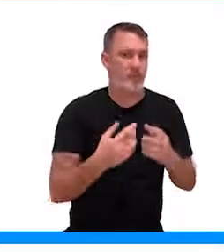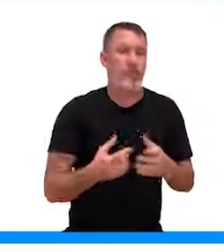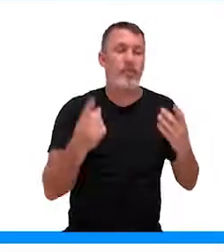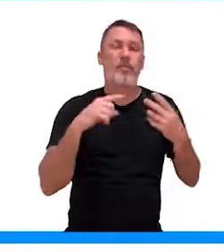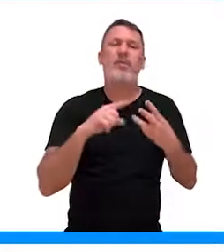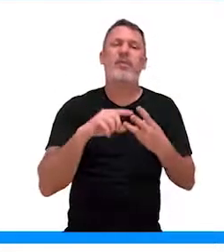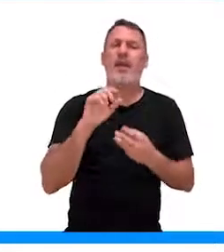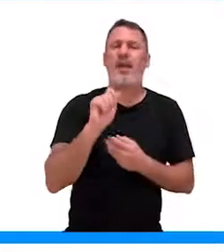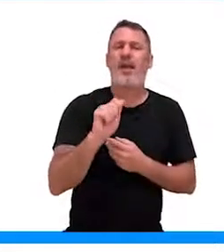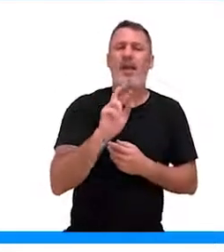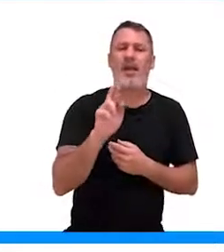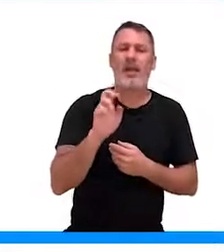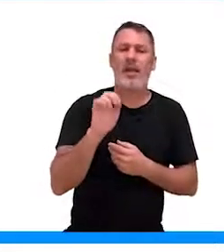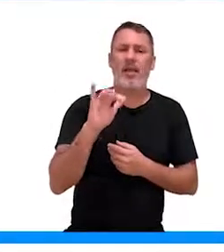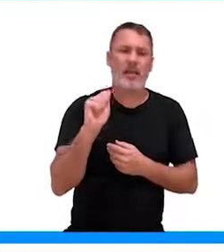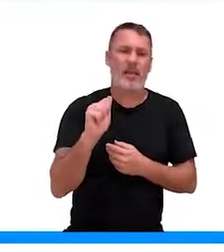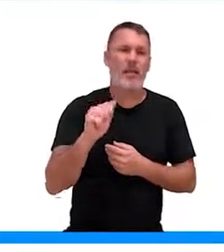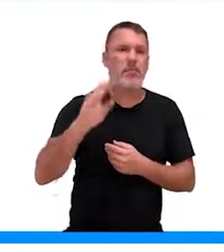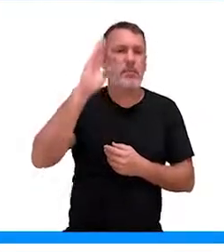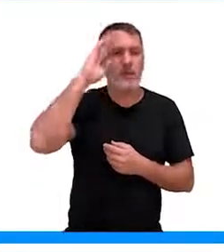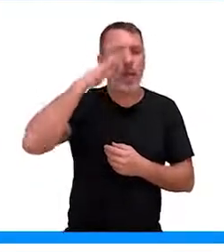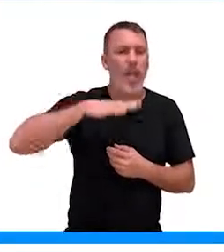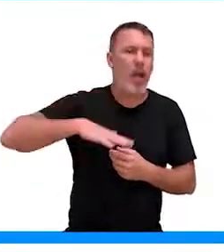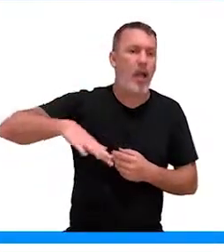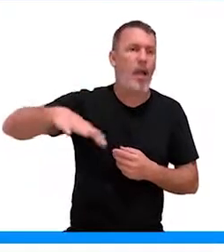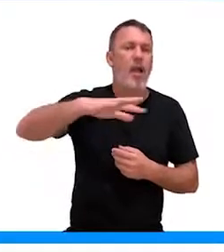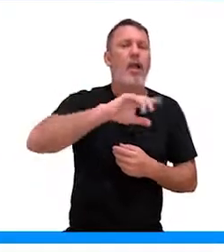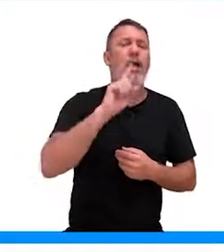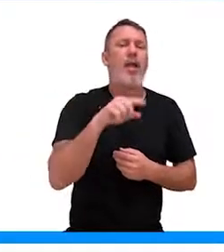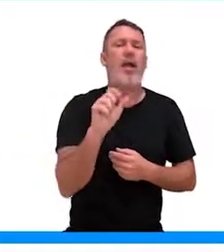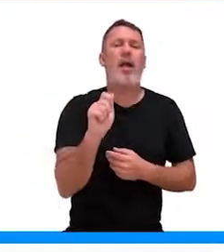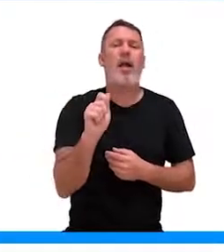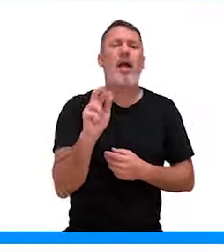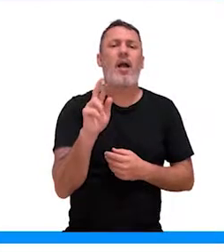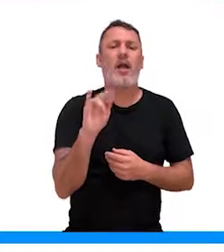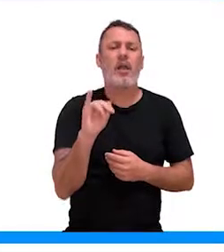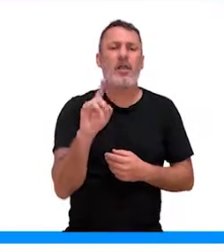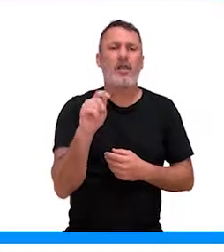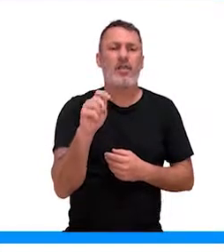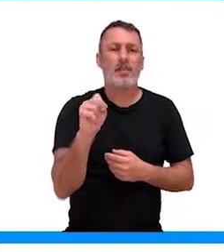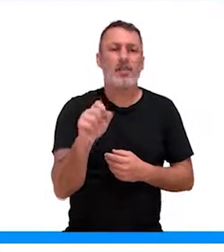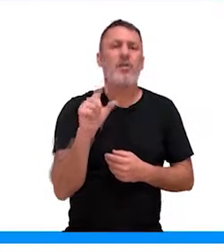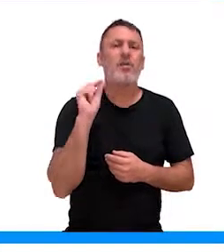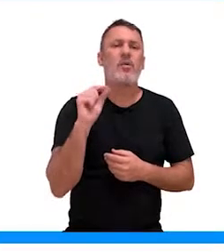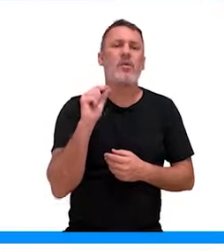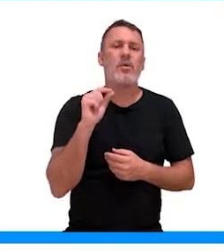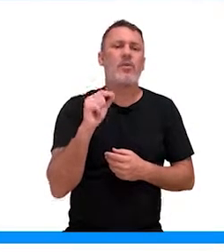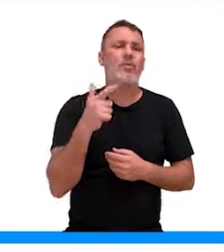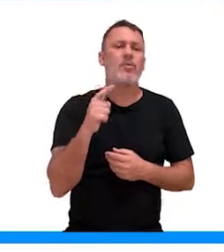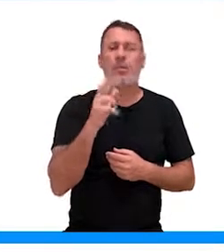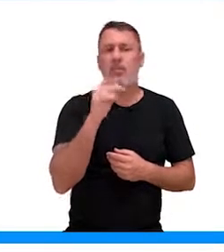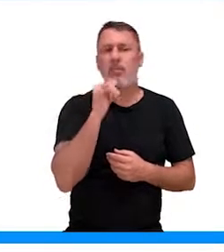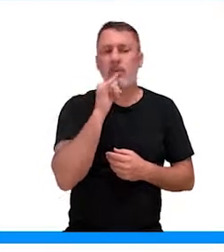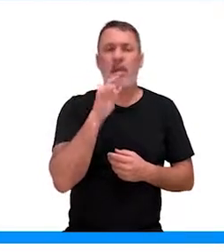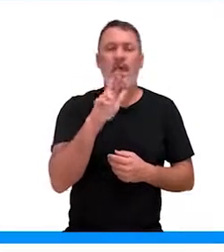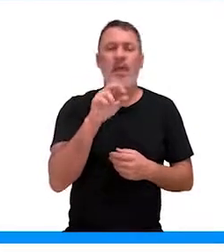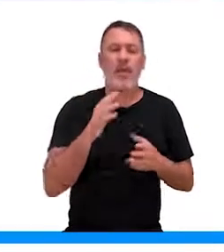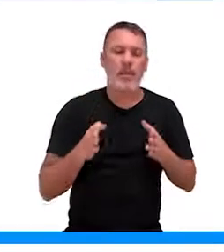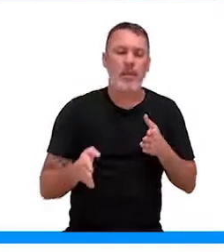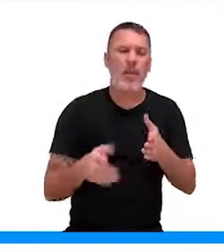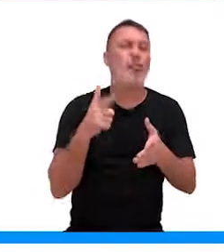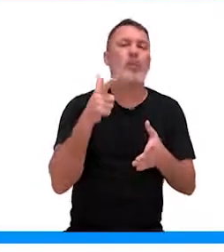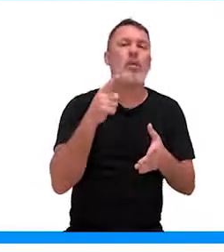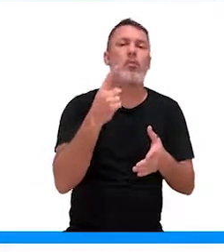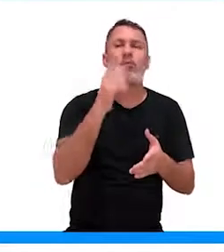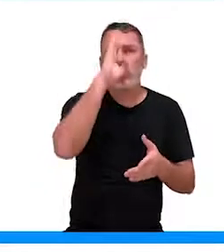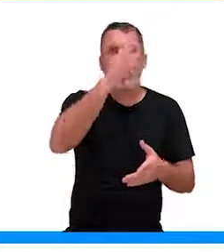tem arreica, isso acontece principalmente em regiões áridas. Quando, meus amores? O fluxo hídrico ele não tem direção, porque em alguns